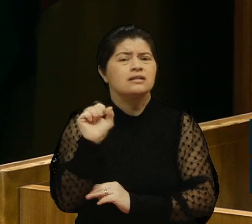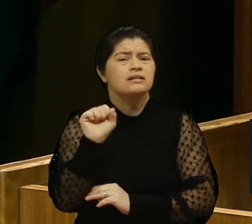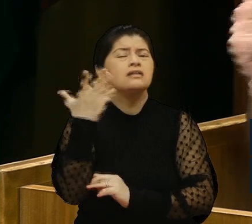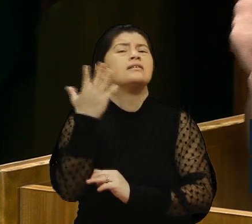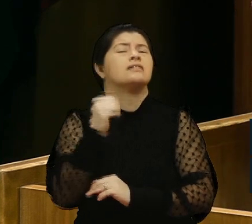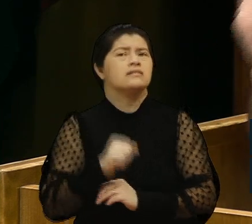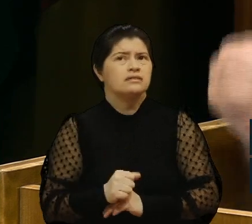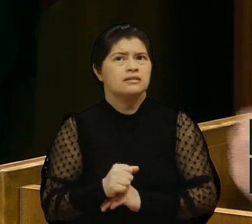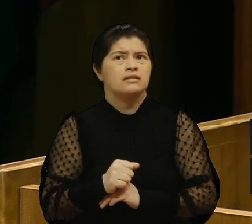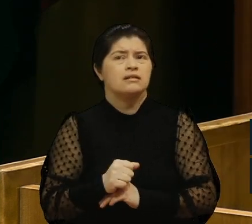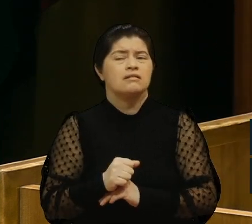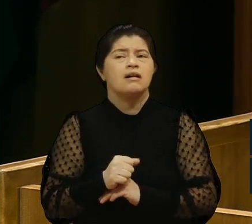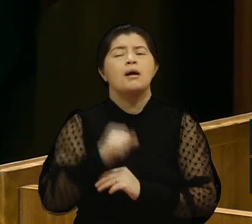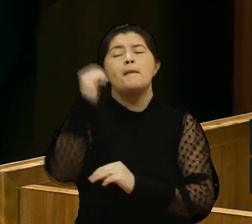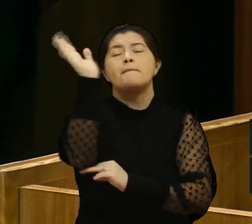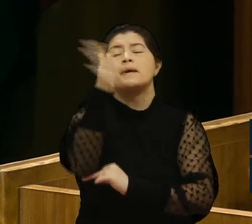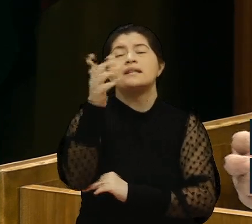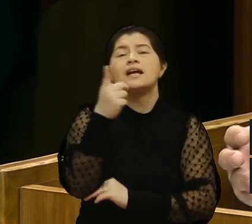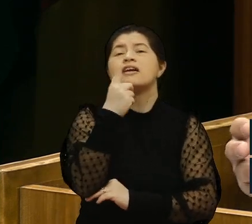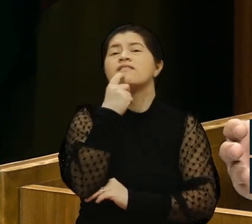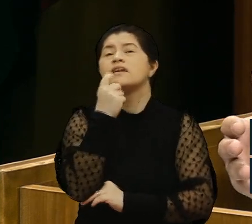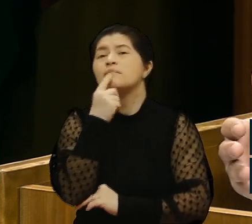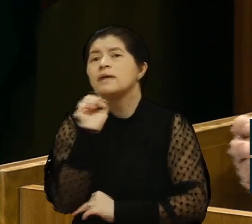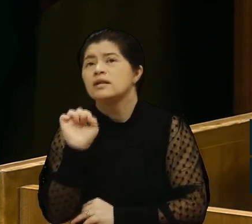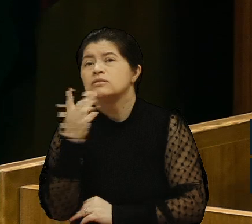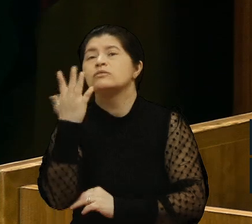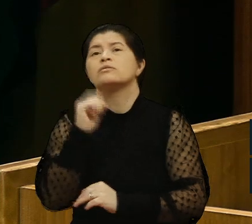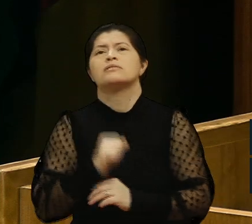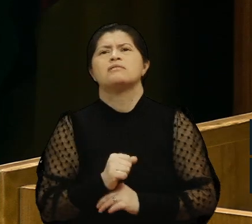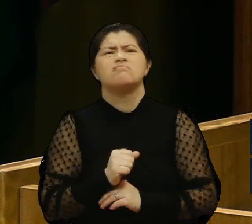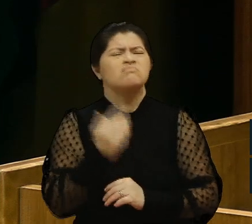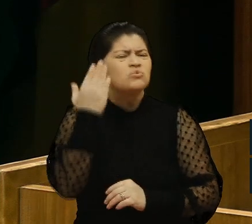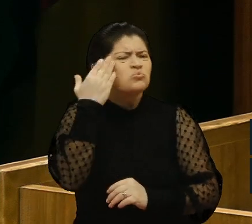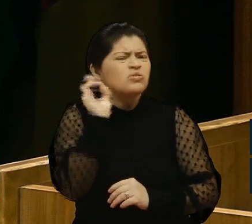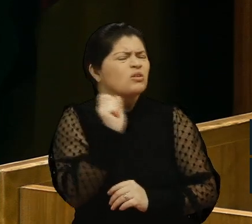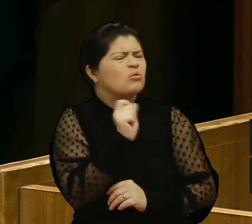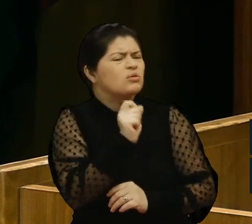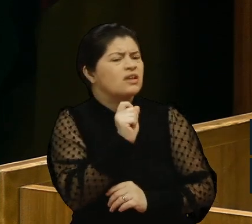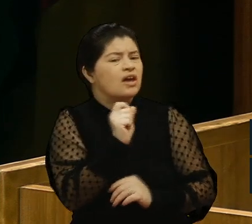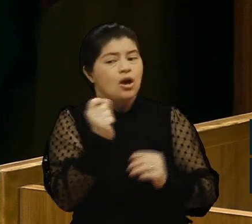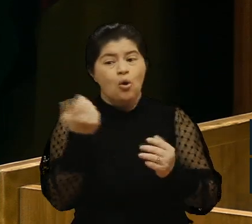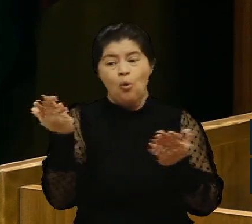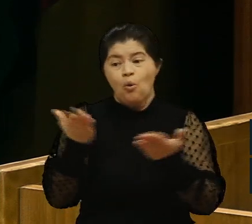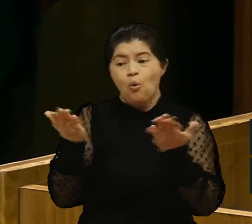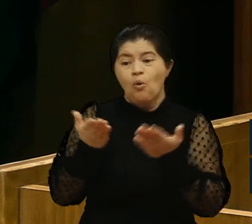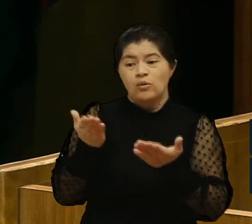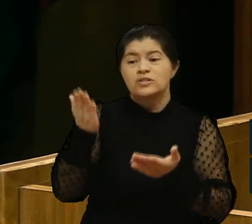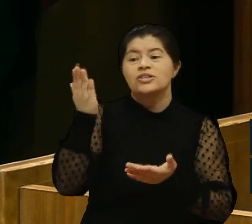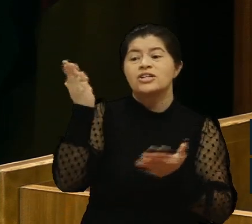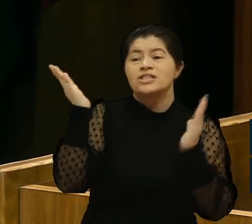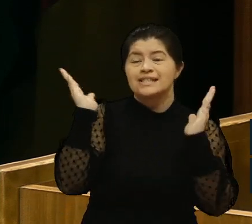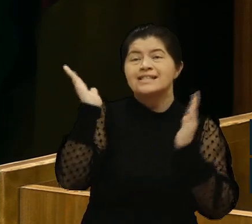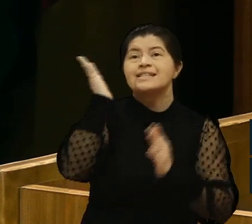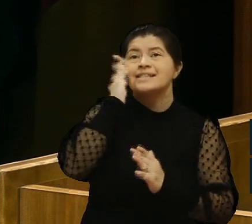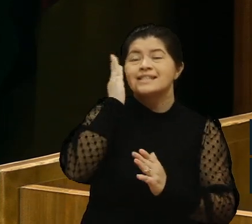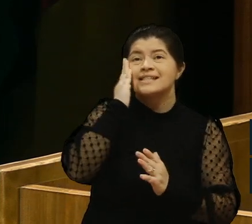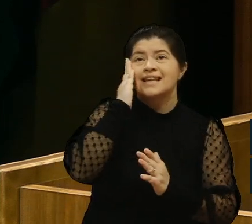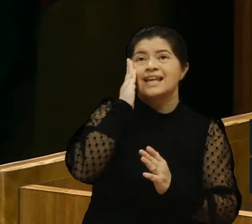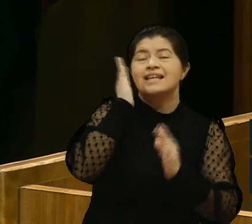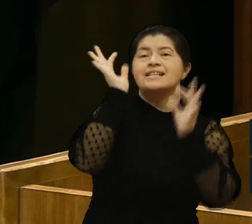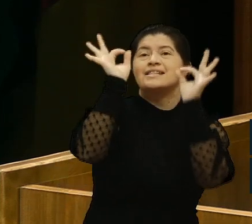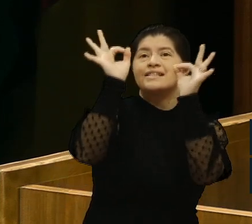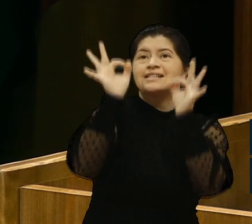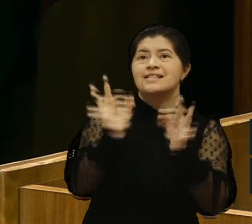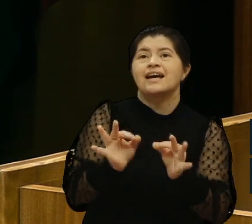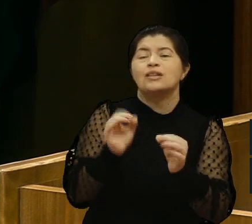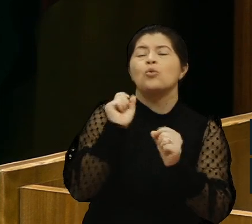bandeira vermelha foi ativada, e eu não sabia o que era isso. Hoje cá estou como vereador e eu sei exatamente